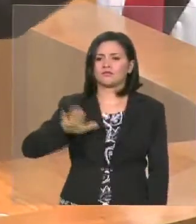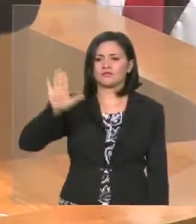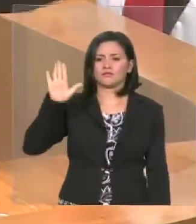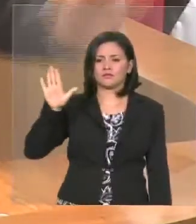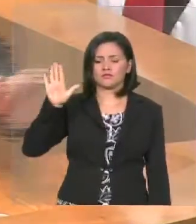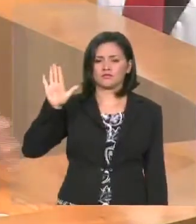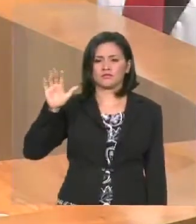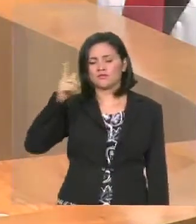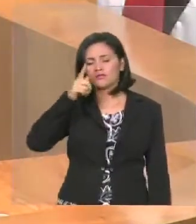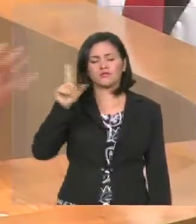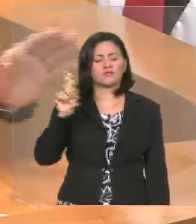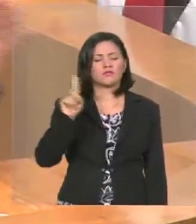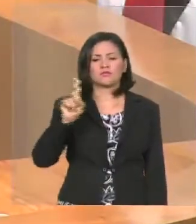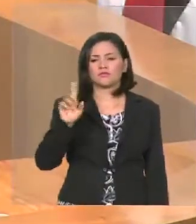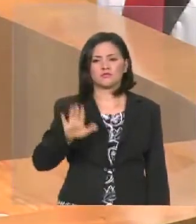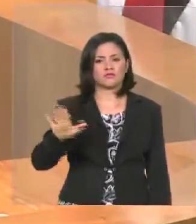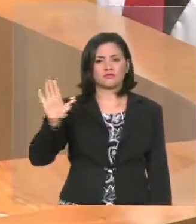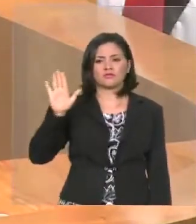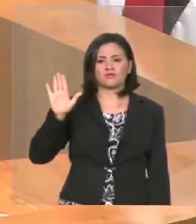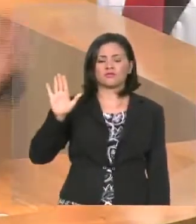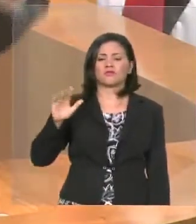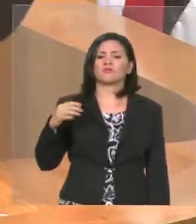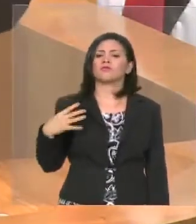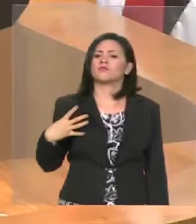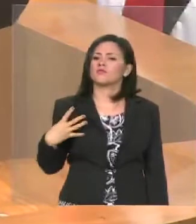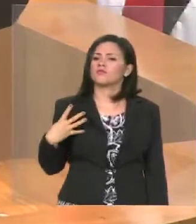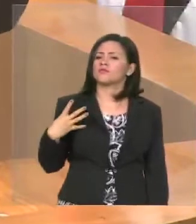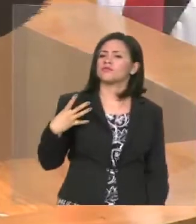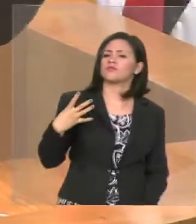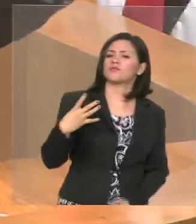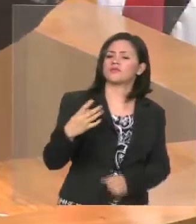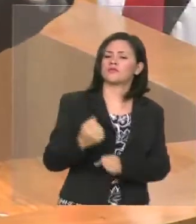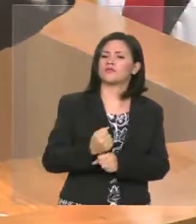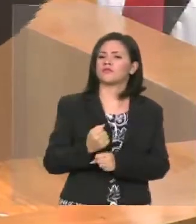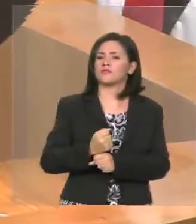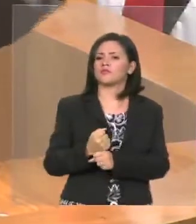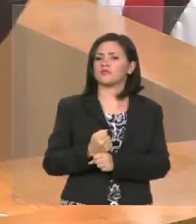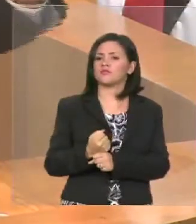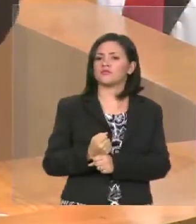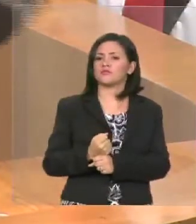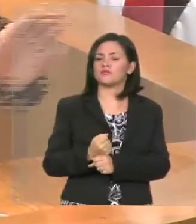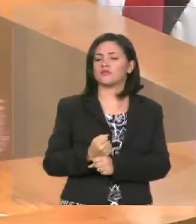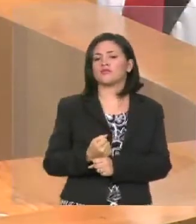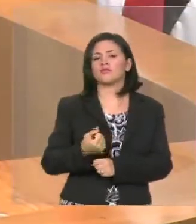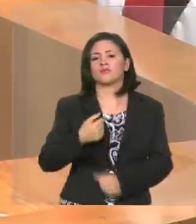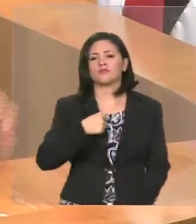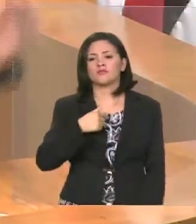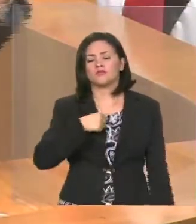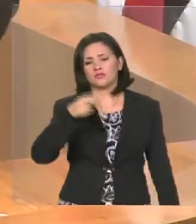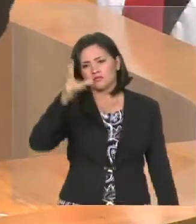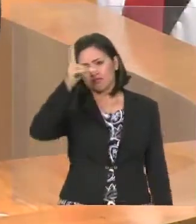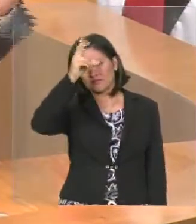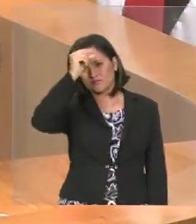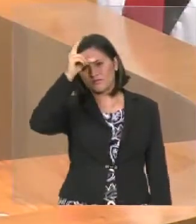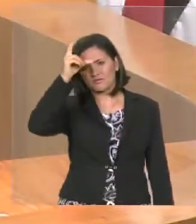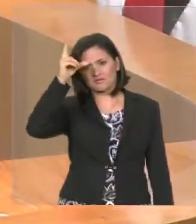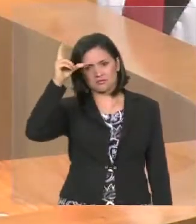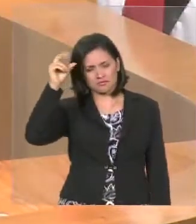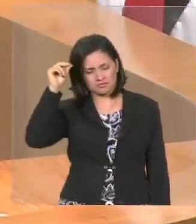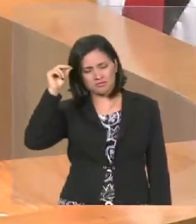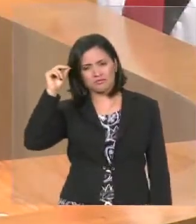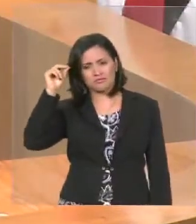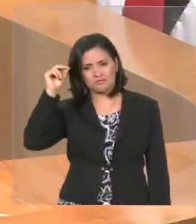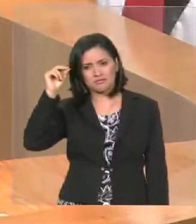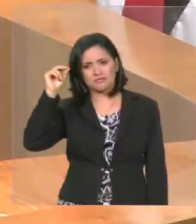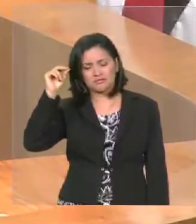nem ser candidato a vereador. 4 anos depois, protagonizando a disputa na capital, a Prefeitura de São